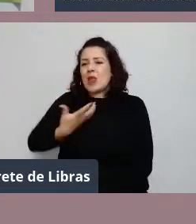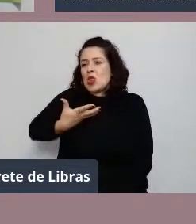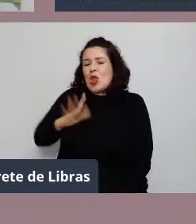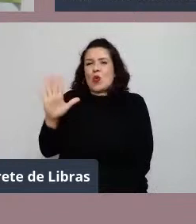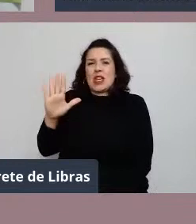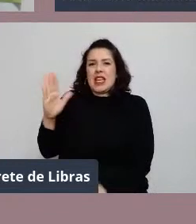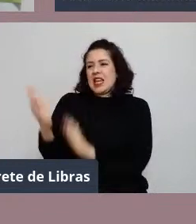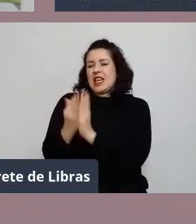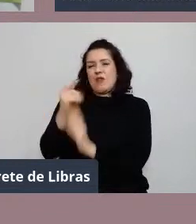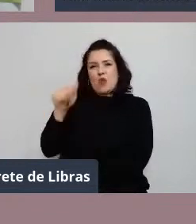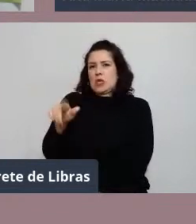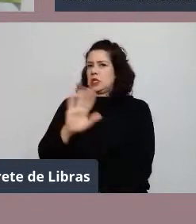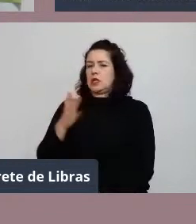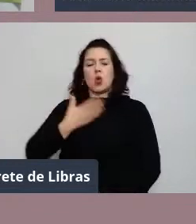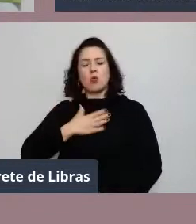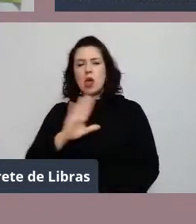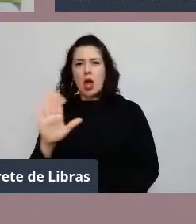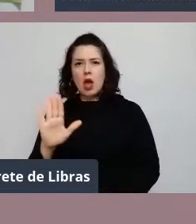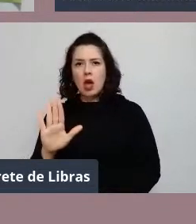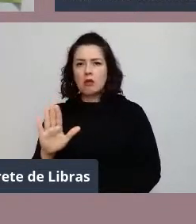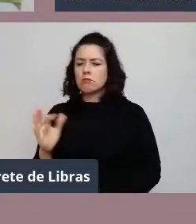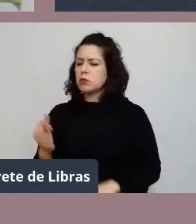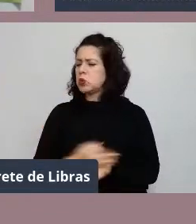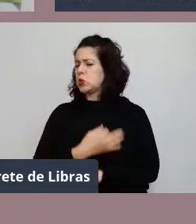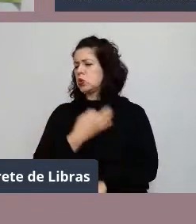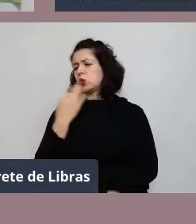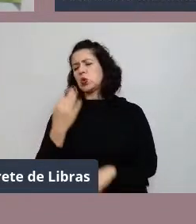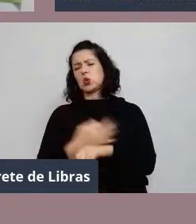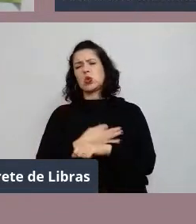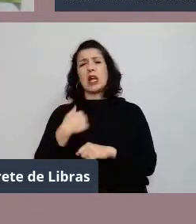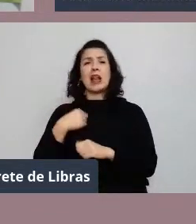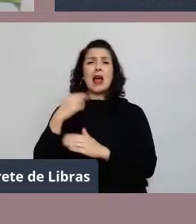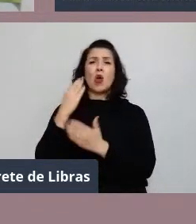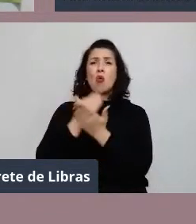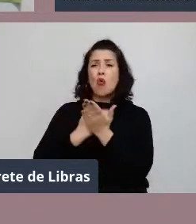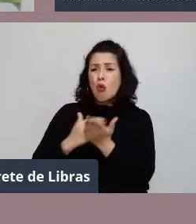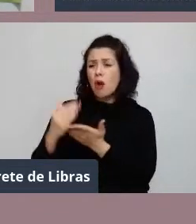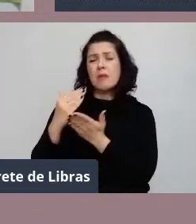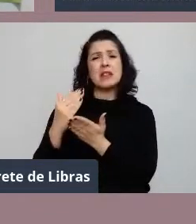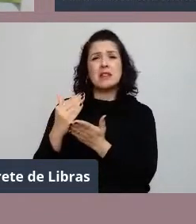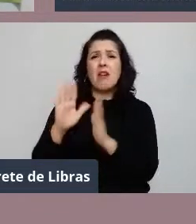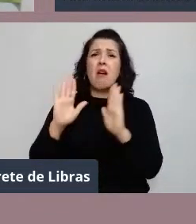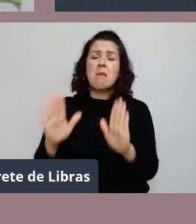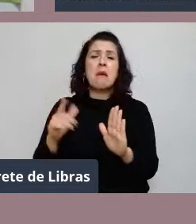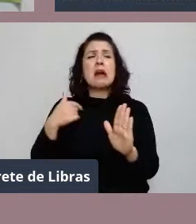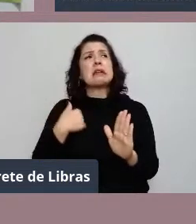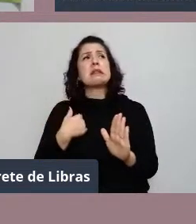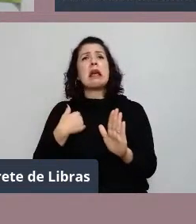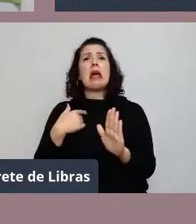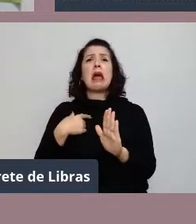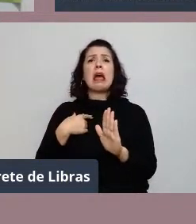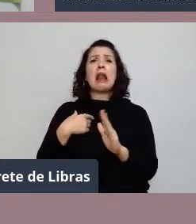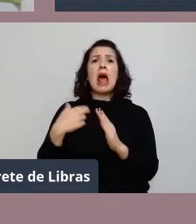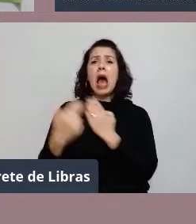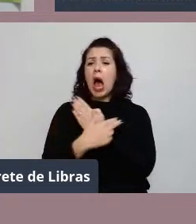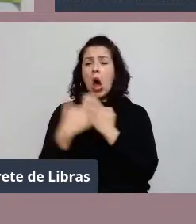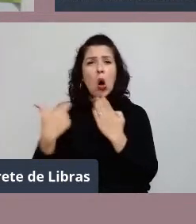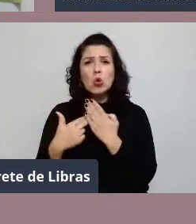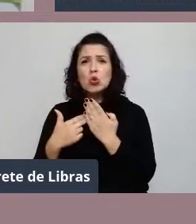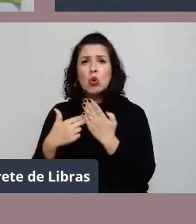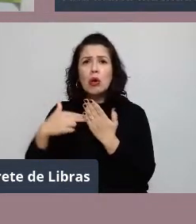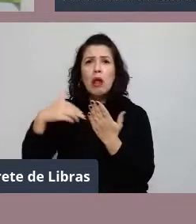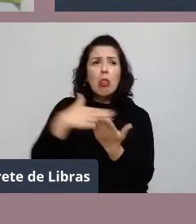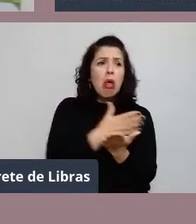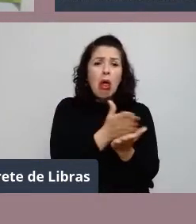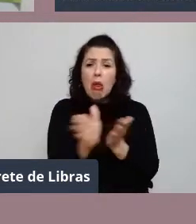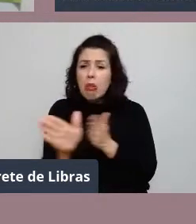ela não queria ler esse livro. Ela começou e ela diz, não, toda hora ela sai para um lado, sai para o outro, dispersa,